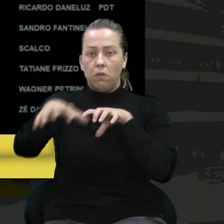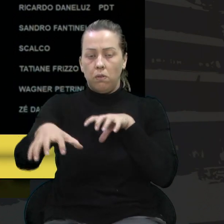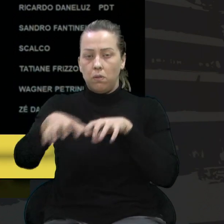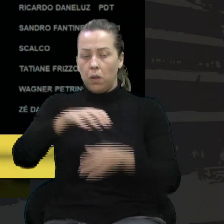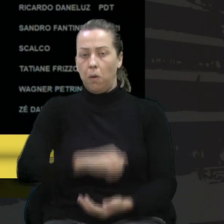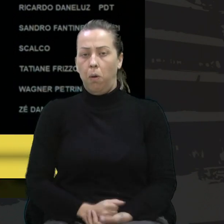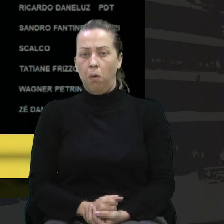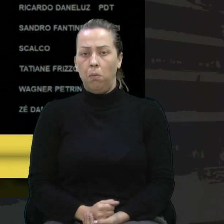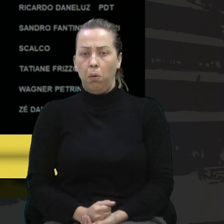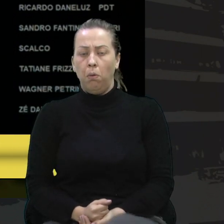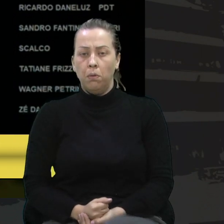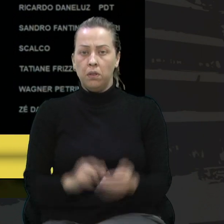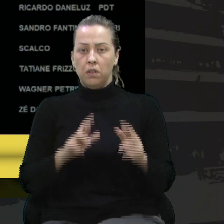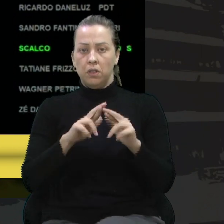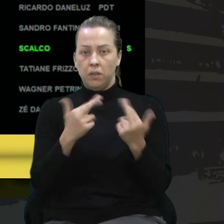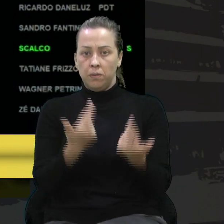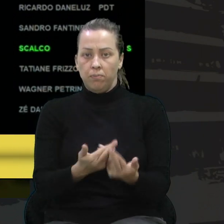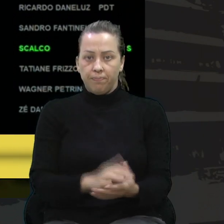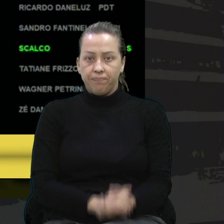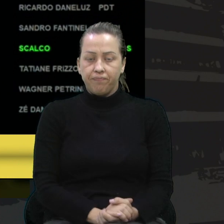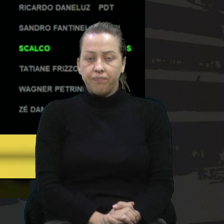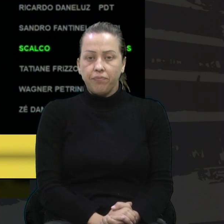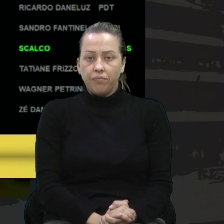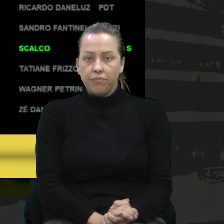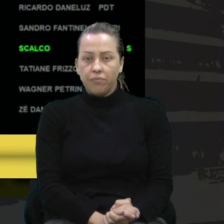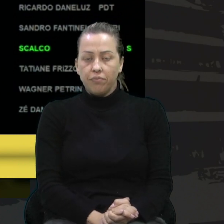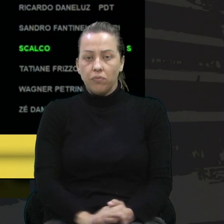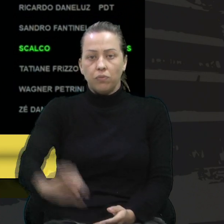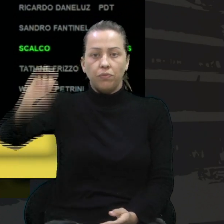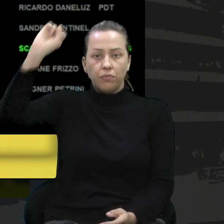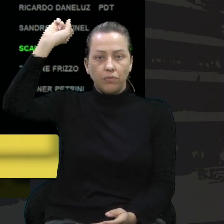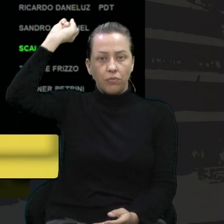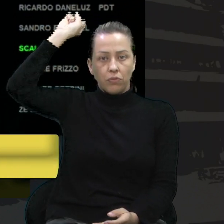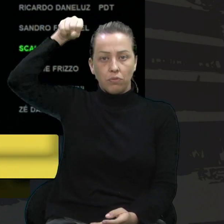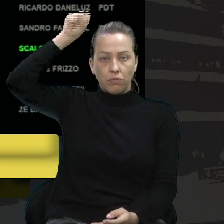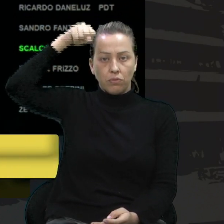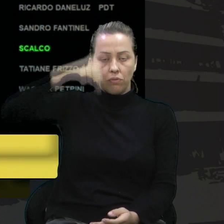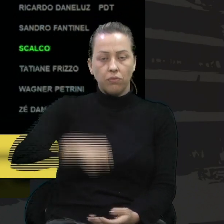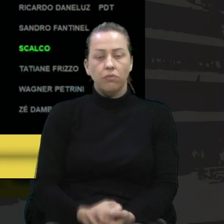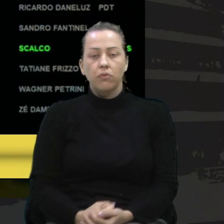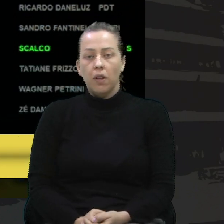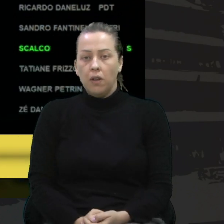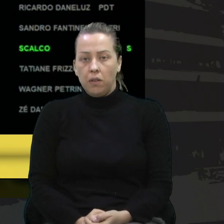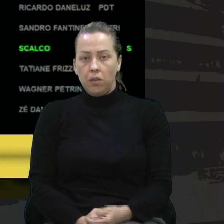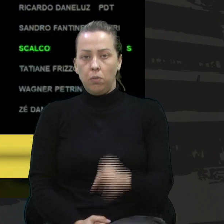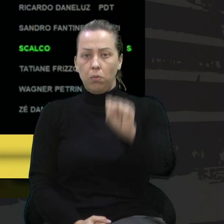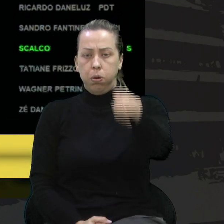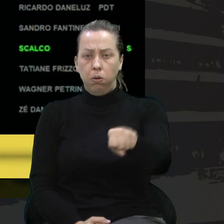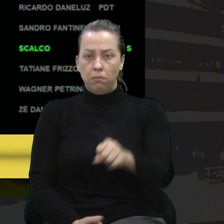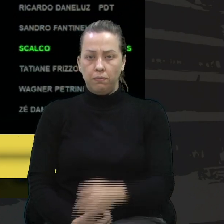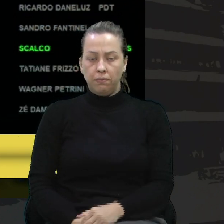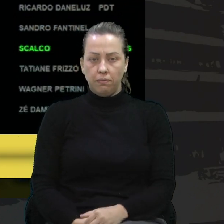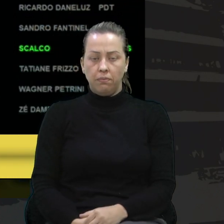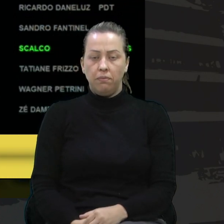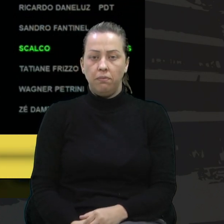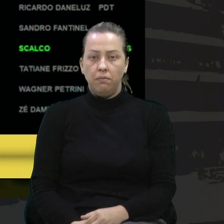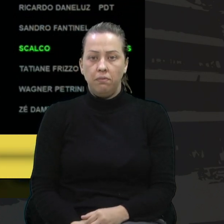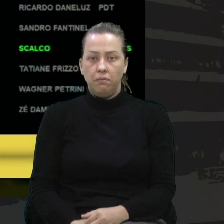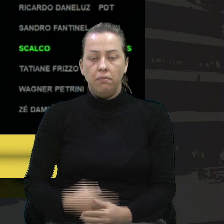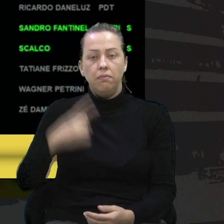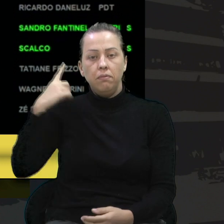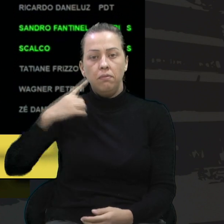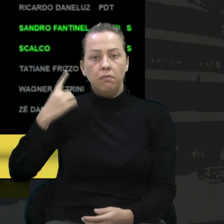acompanham remotamente a sessão. Vereador Xuxa, vota sim. Vereadora